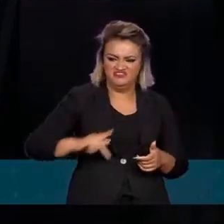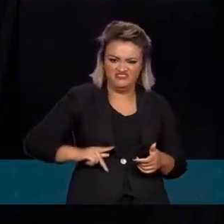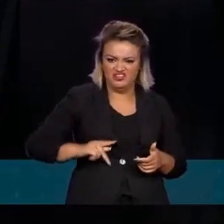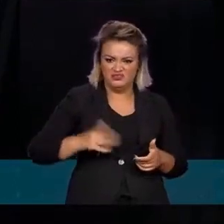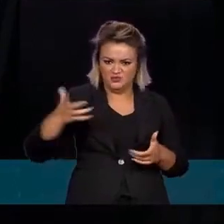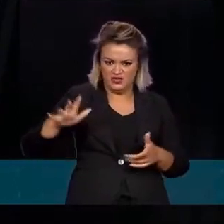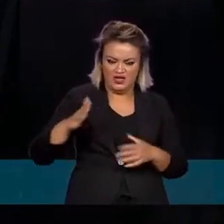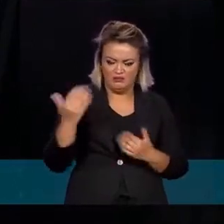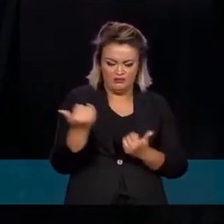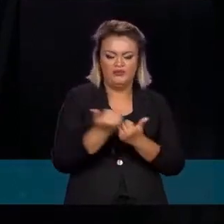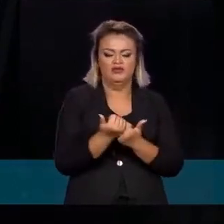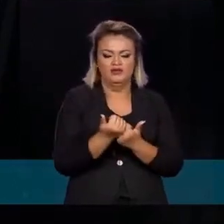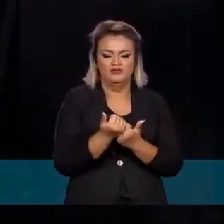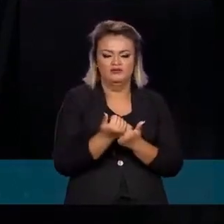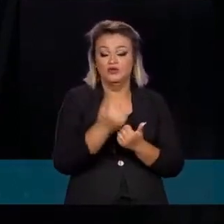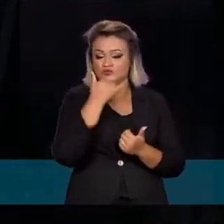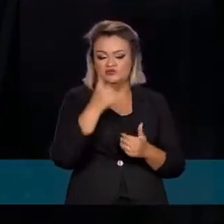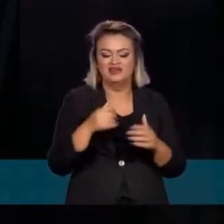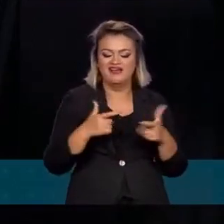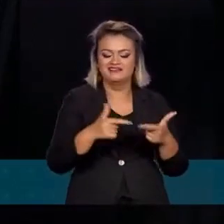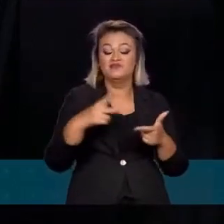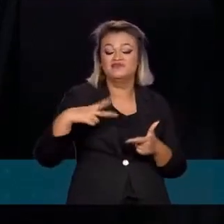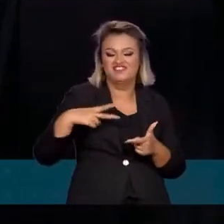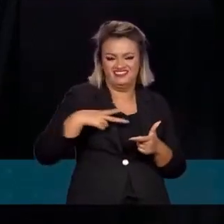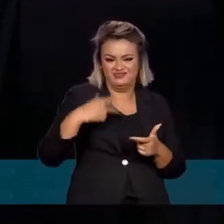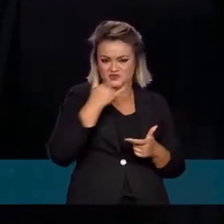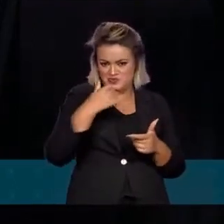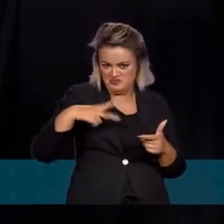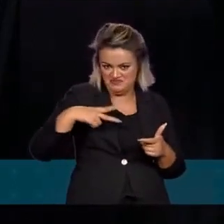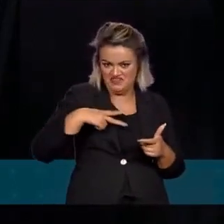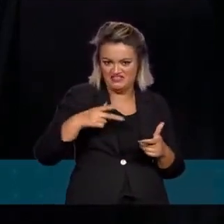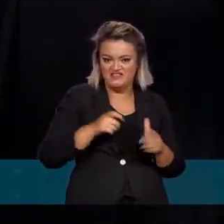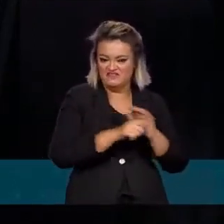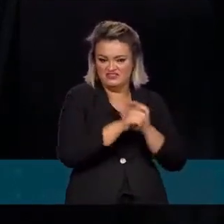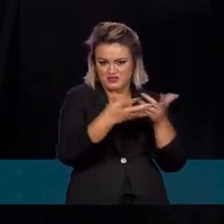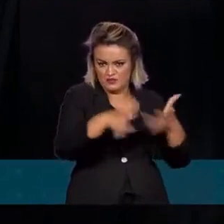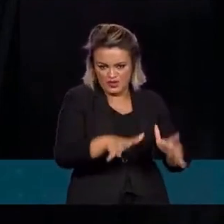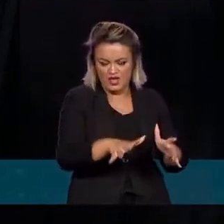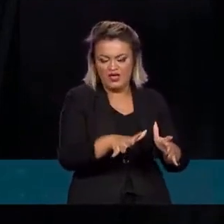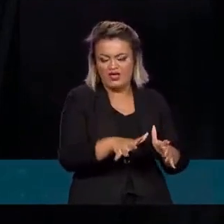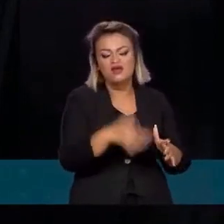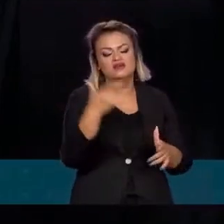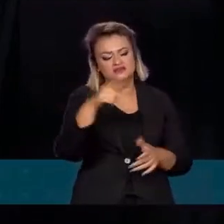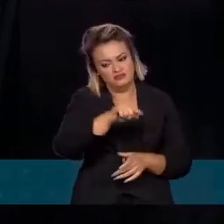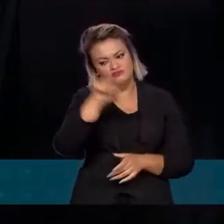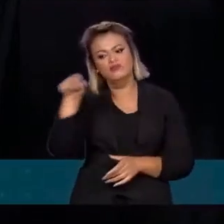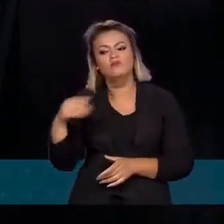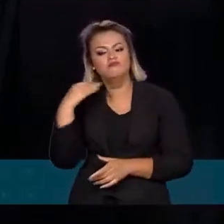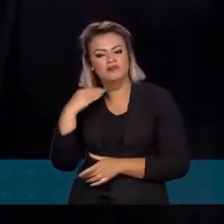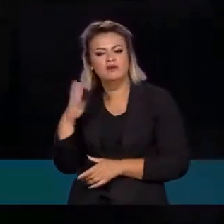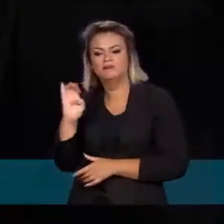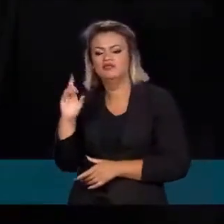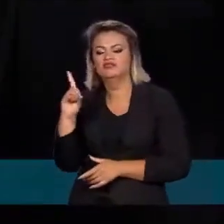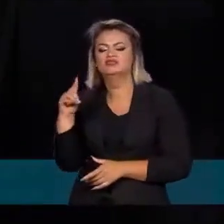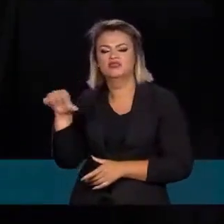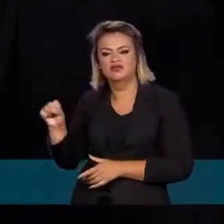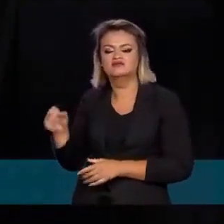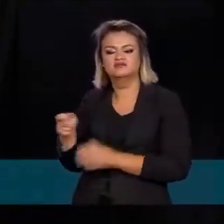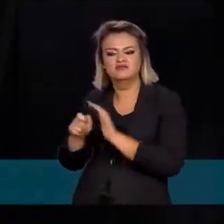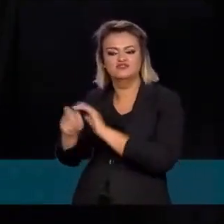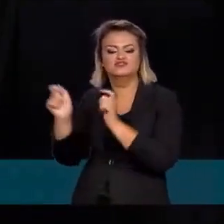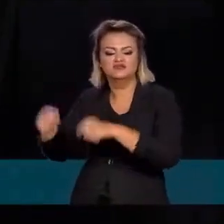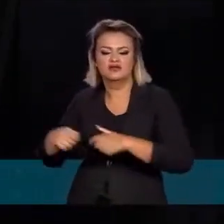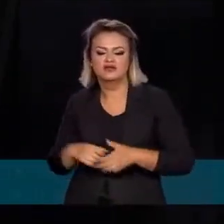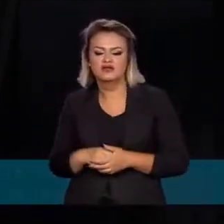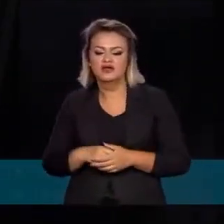o que a gente não pode é ficar com o país paralisado como a gente tá até hoje a gente não pode esse banco não pode pegar dinheiro